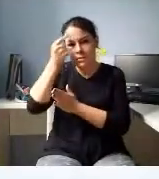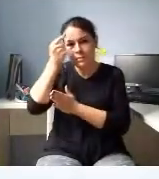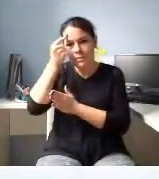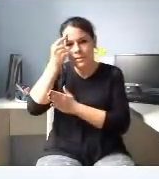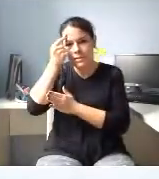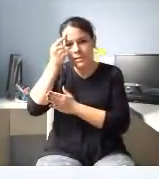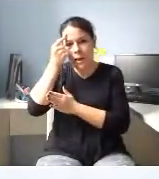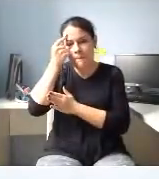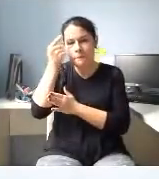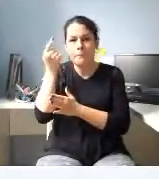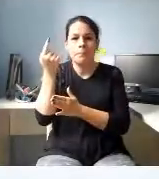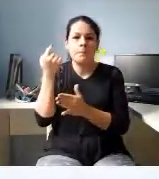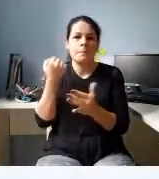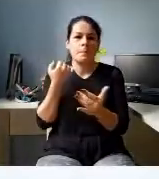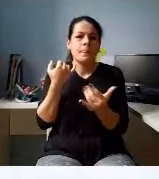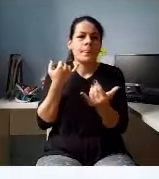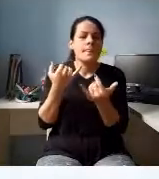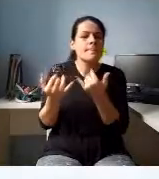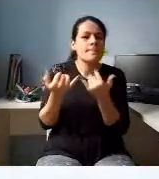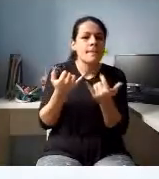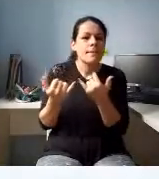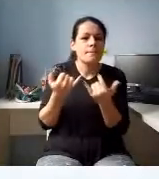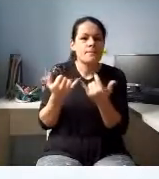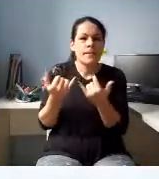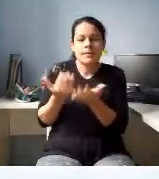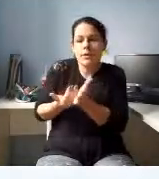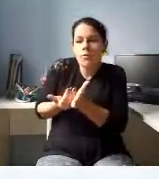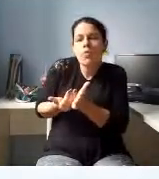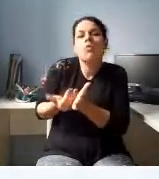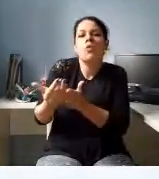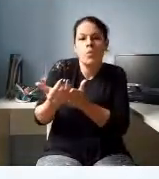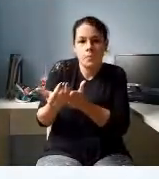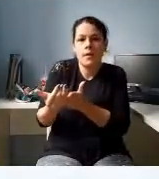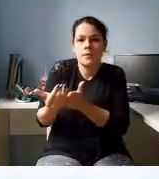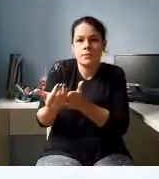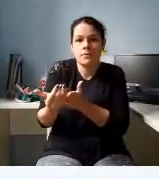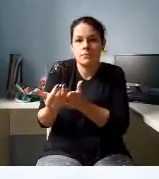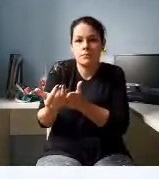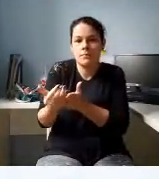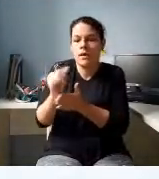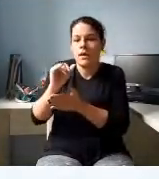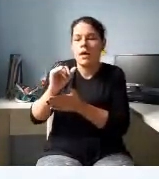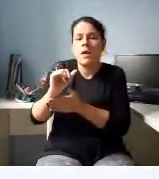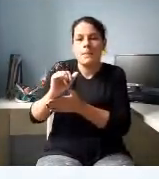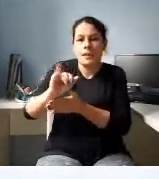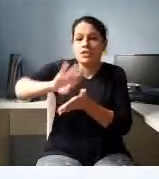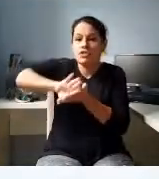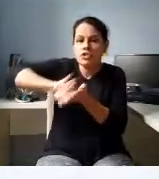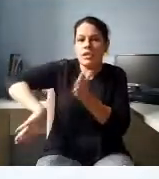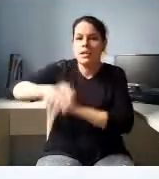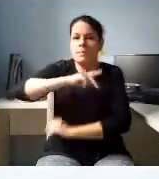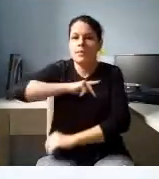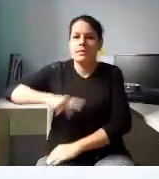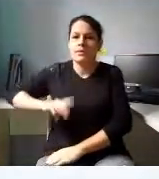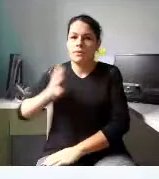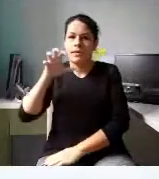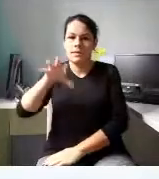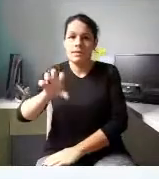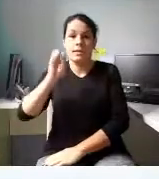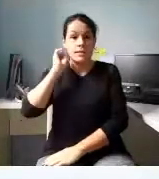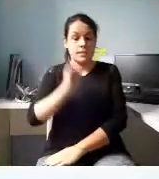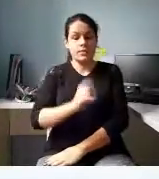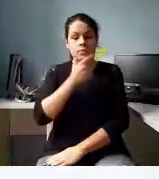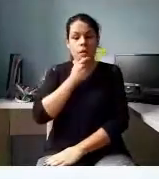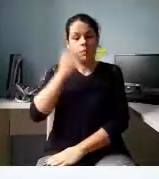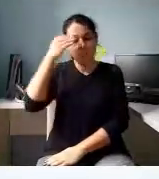meio que isso foi um start para que o impeachment pudesse acontecer. Bolsonaro está numa queda